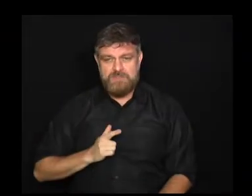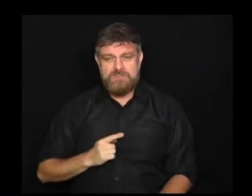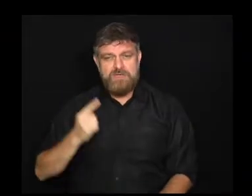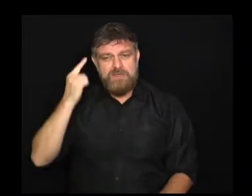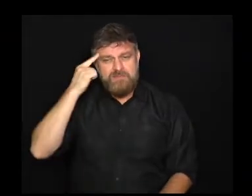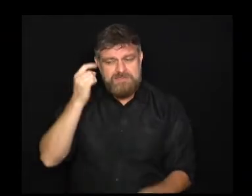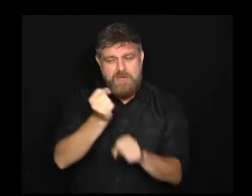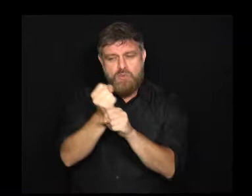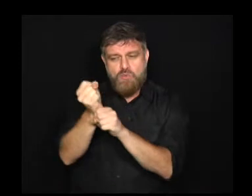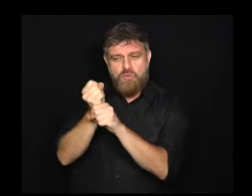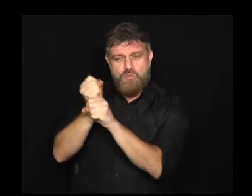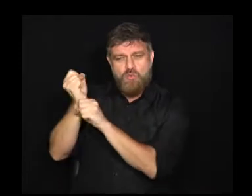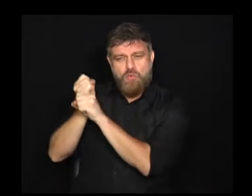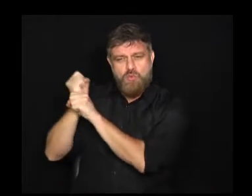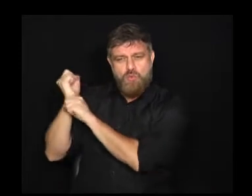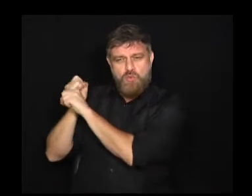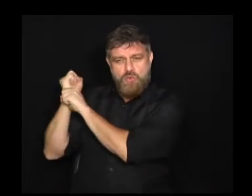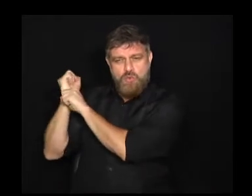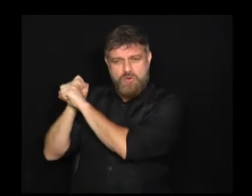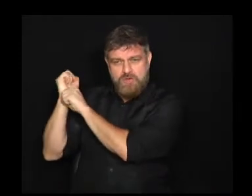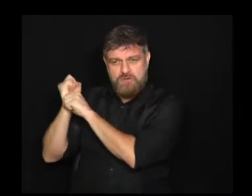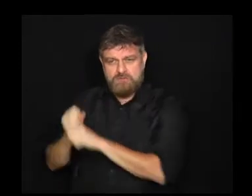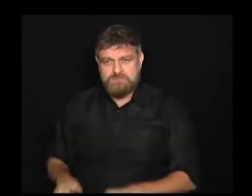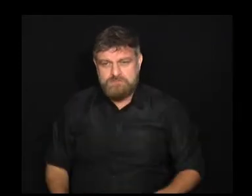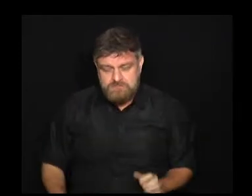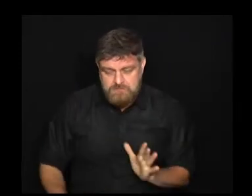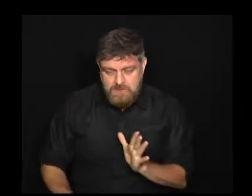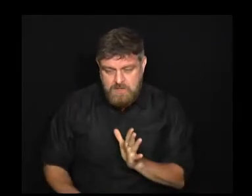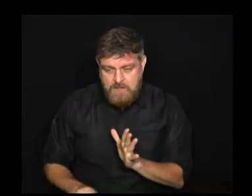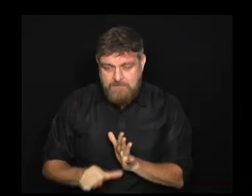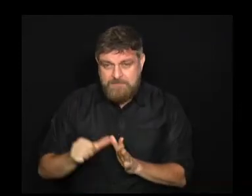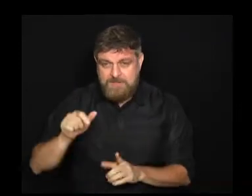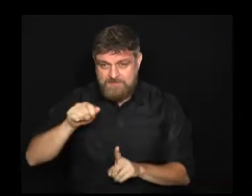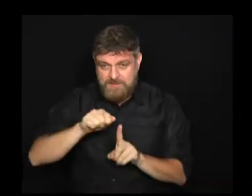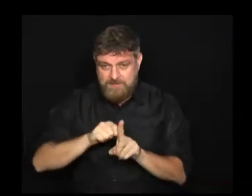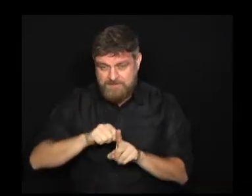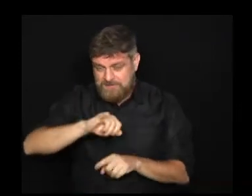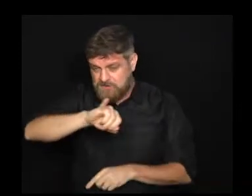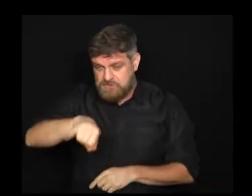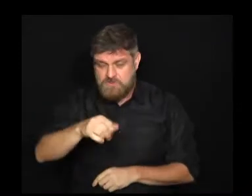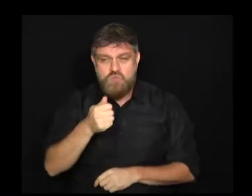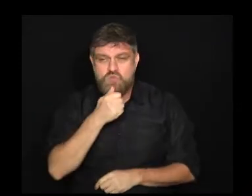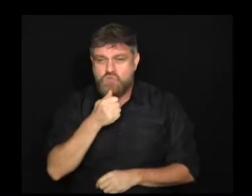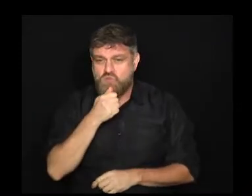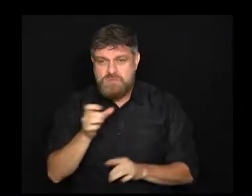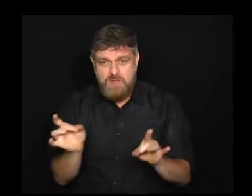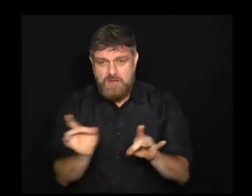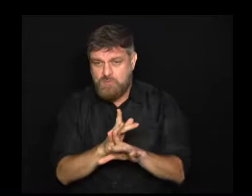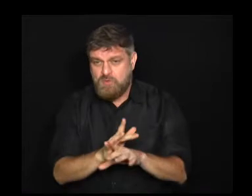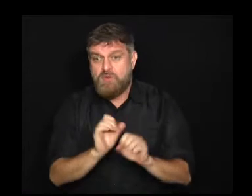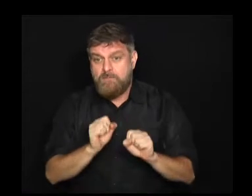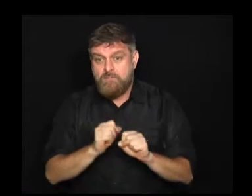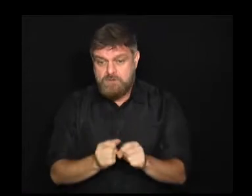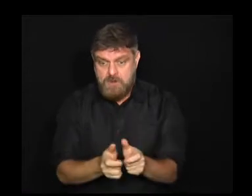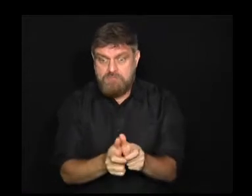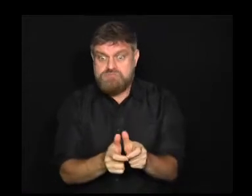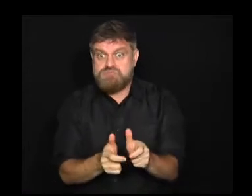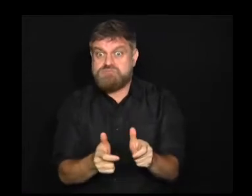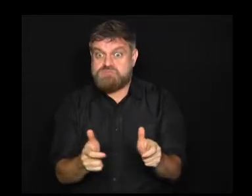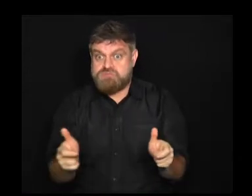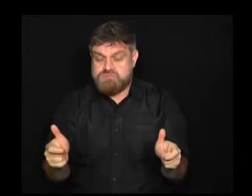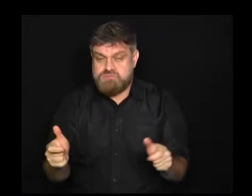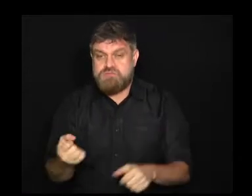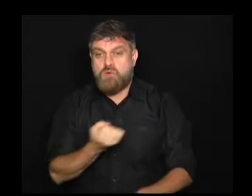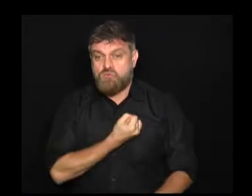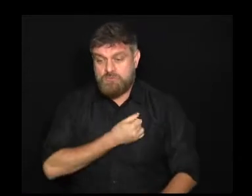anteriores, a gente vê que no primeiro mês do ano, ele ainda não está completo, esse número pode aumentar, deve aumentar,